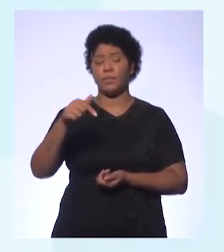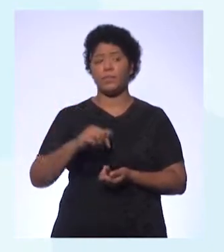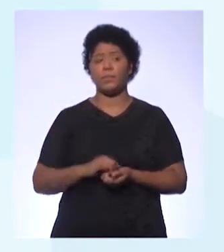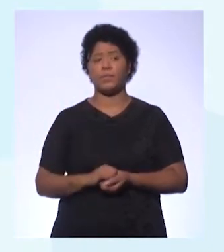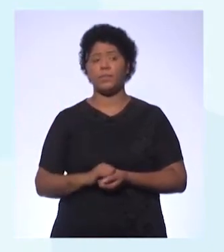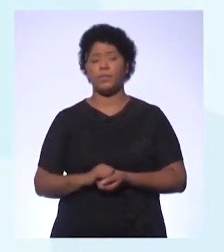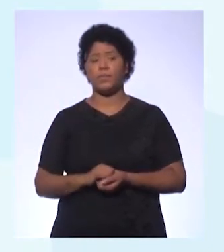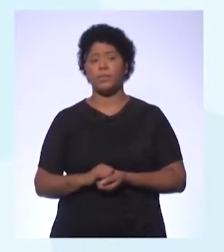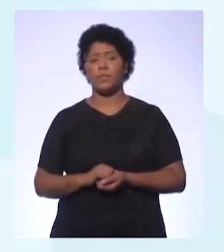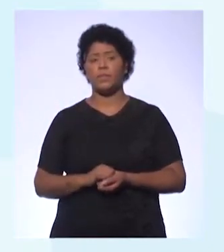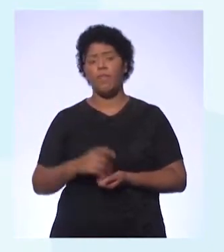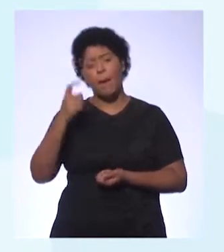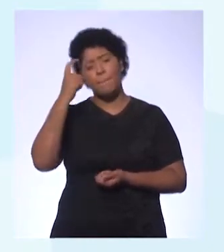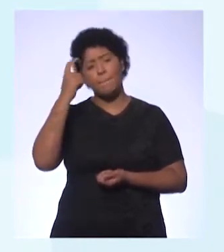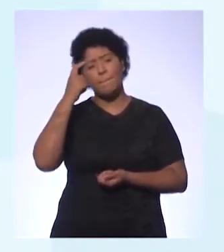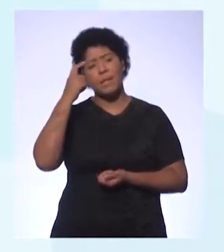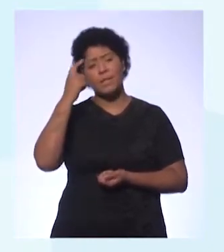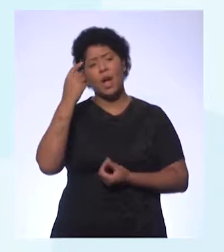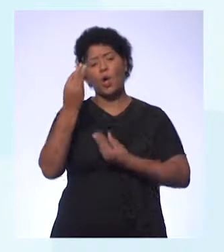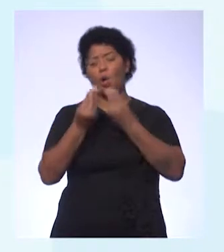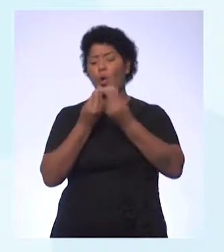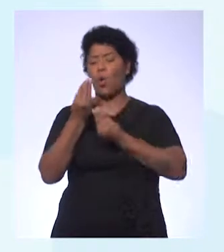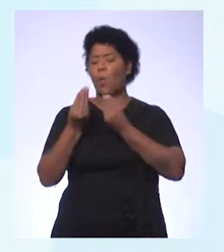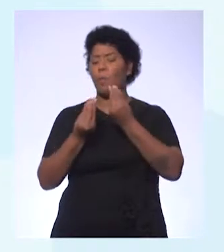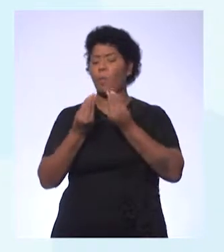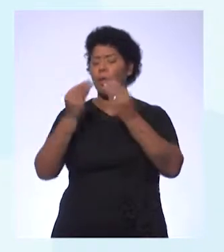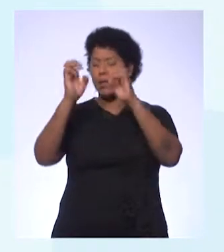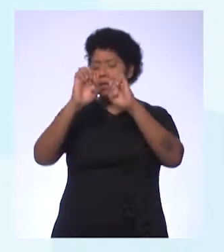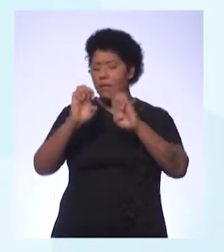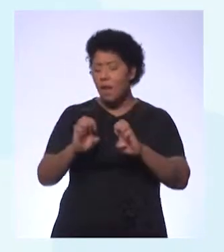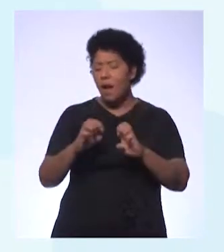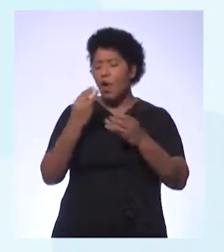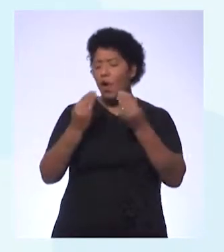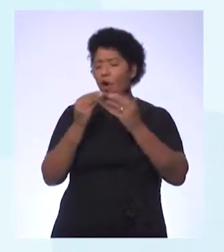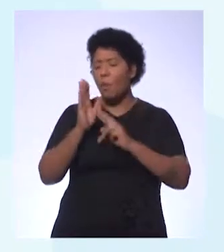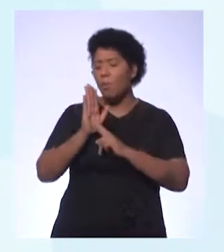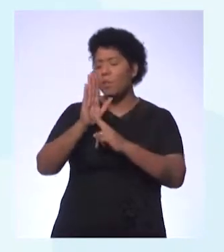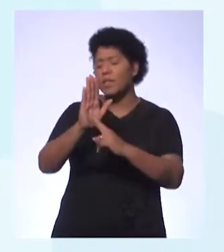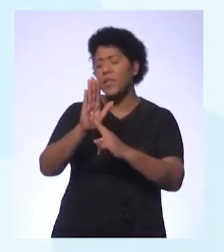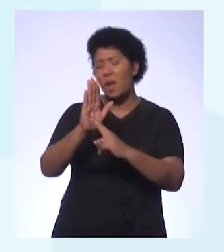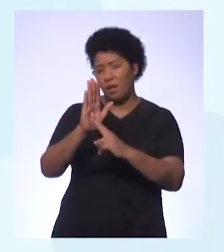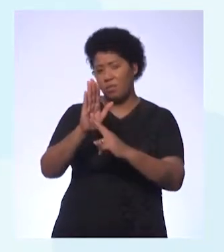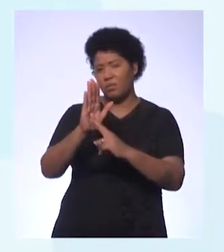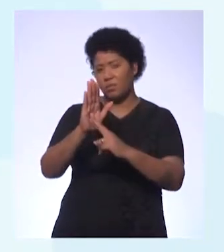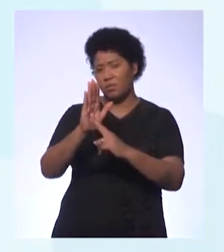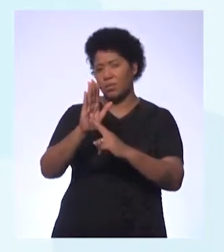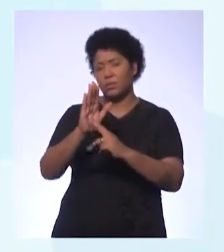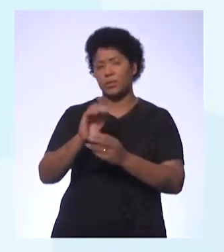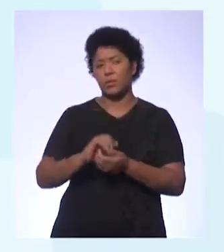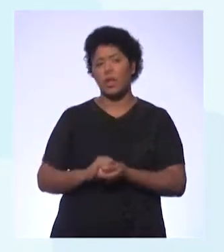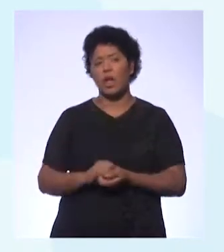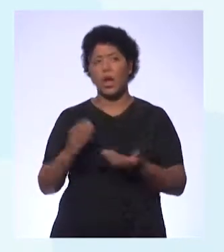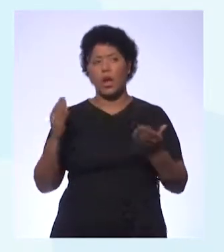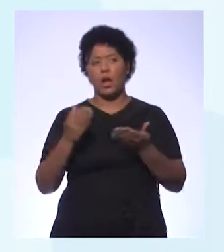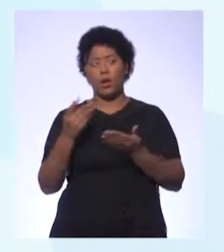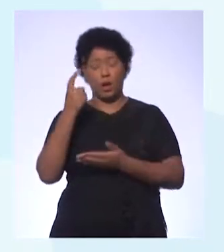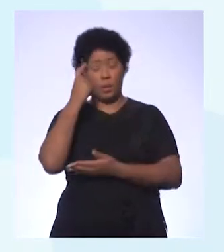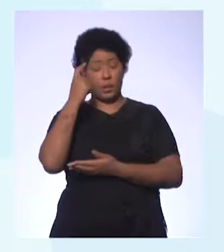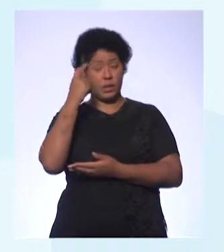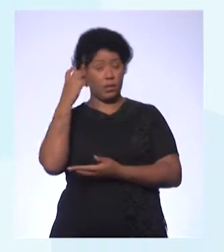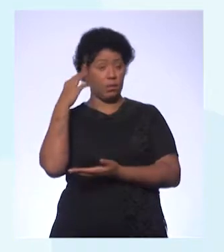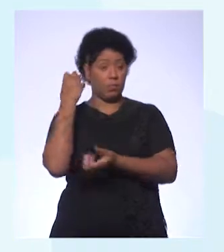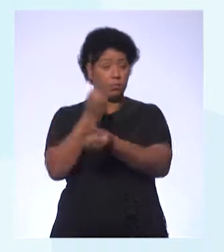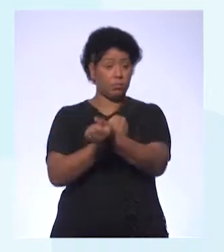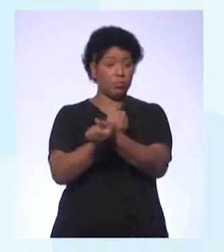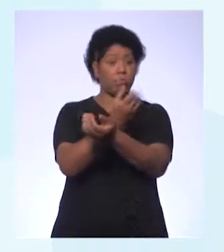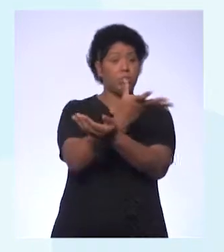falar, então, pensa em uma maneira como você gostaria de expor essa obra. Nesse momento, eu pensei em podcast, então você vai